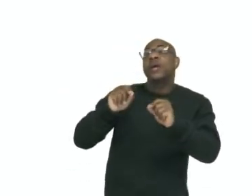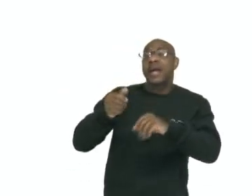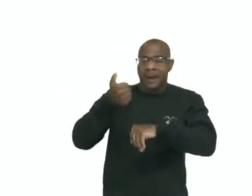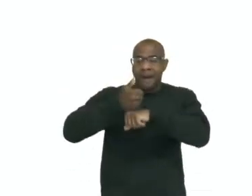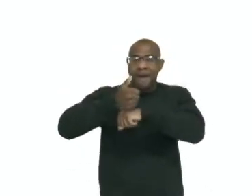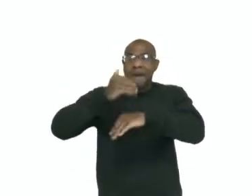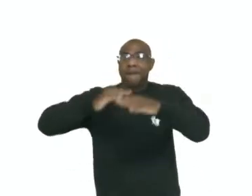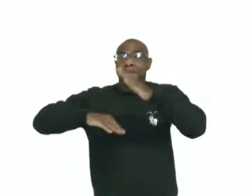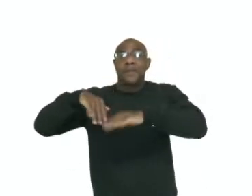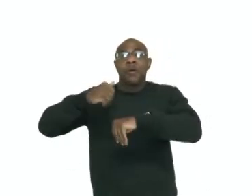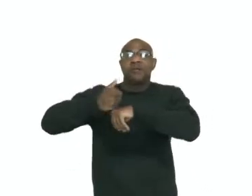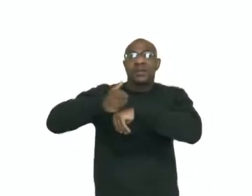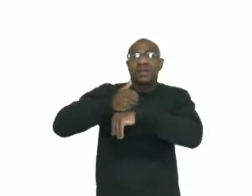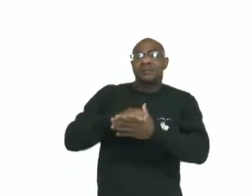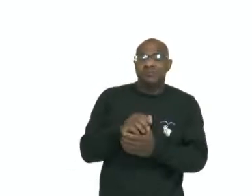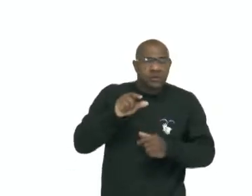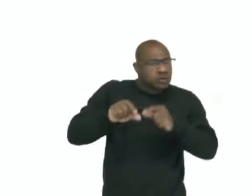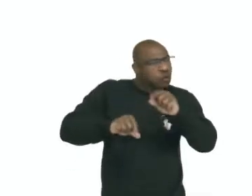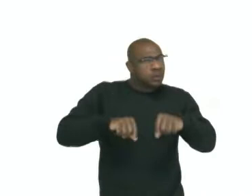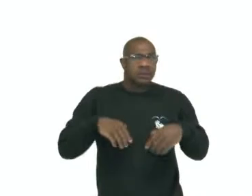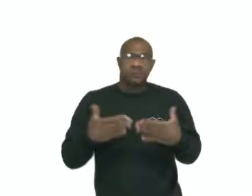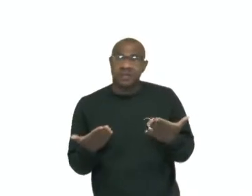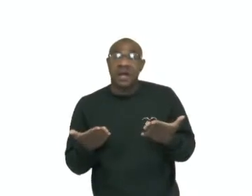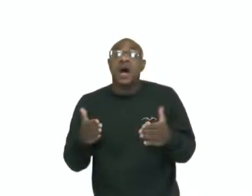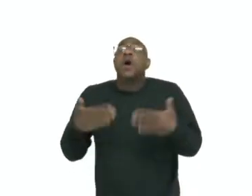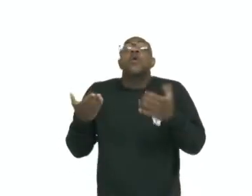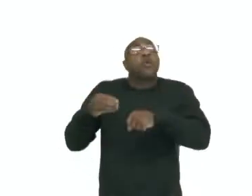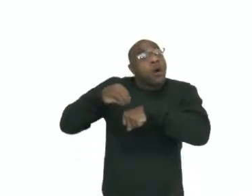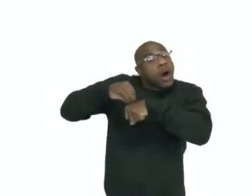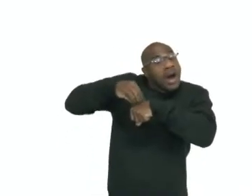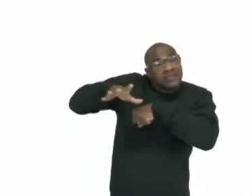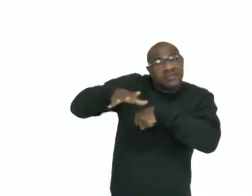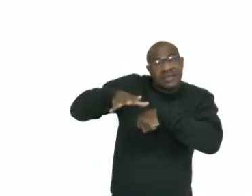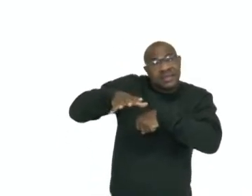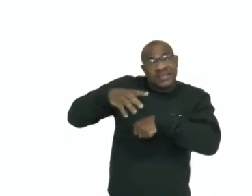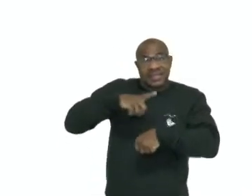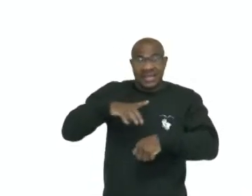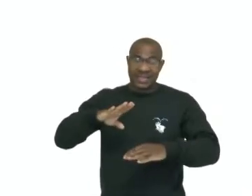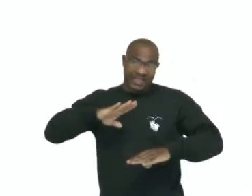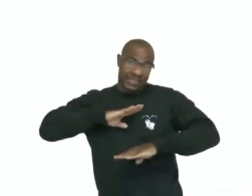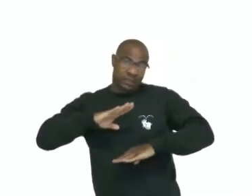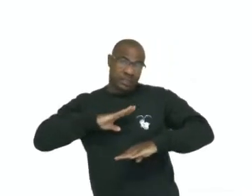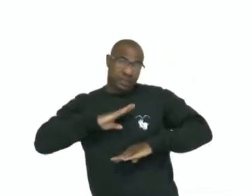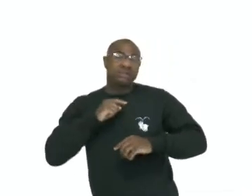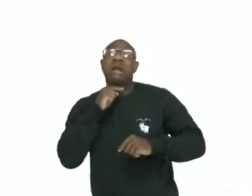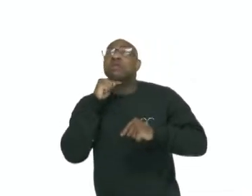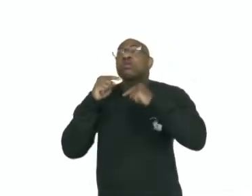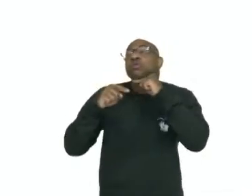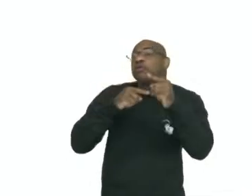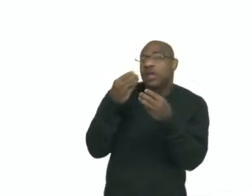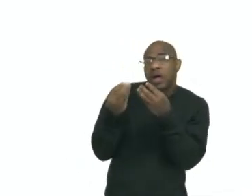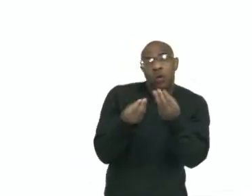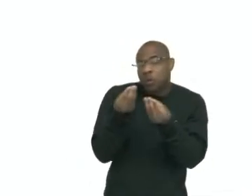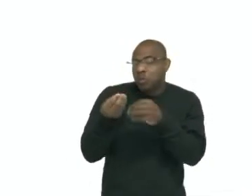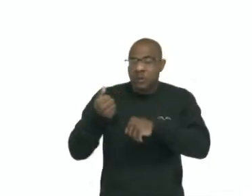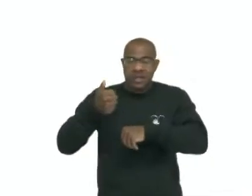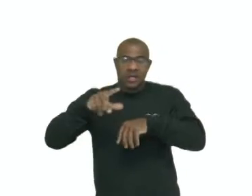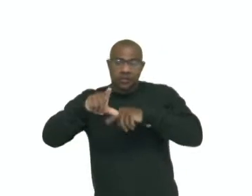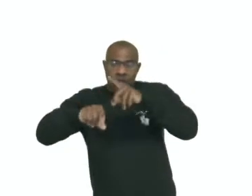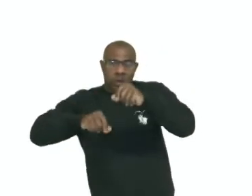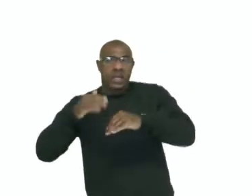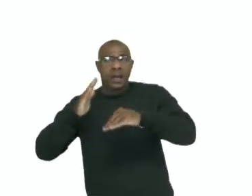busca informações a respeito da pessoa que ele convidou para a entrevista e sim, um dia marcado eles se